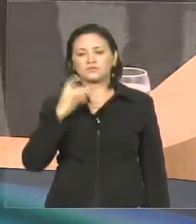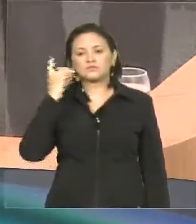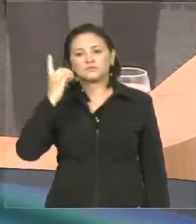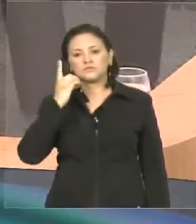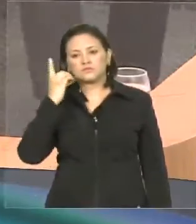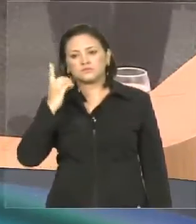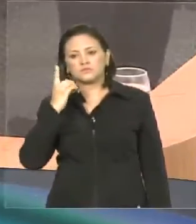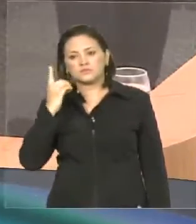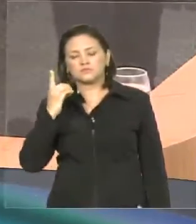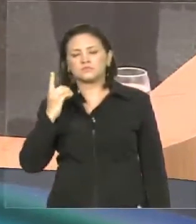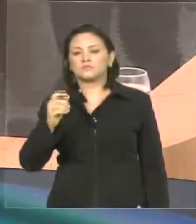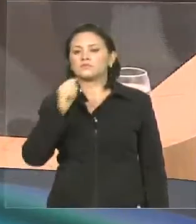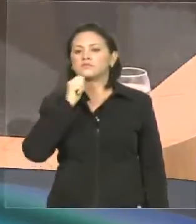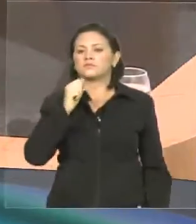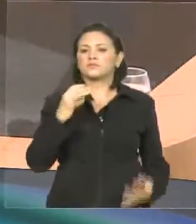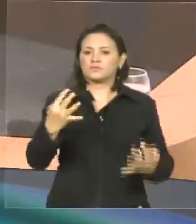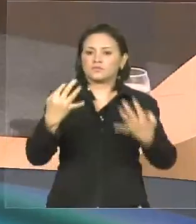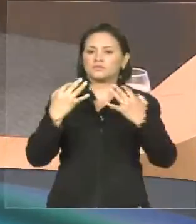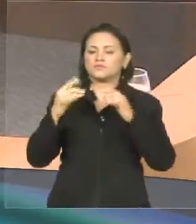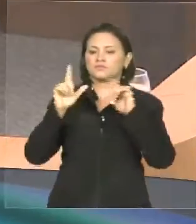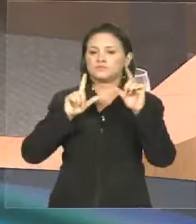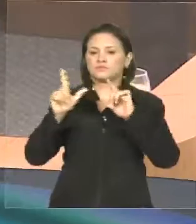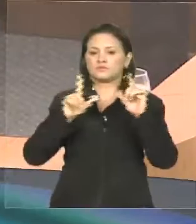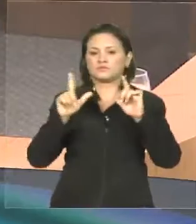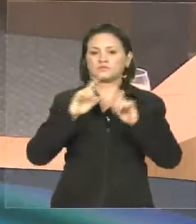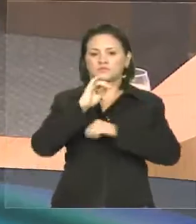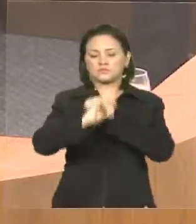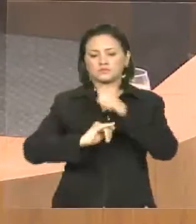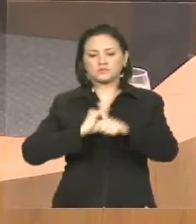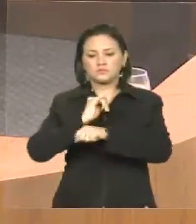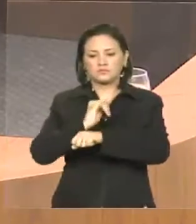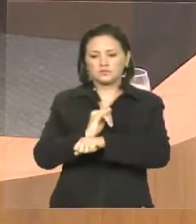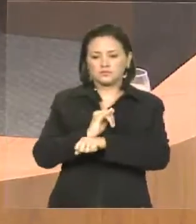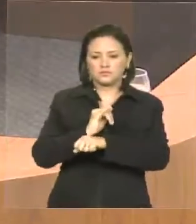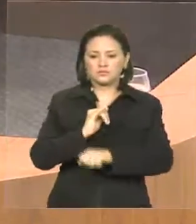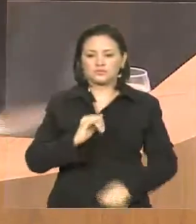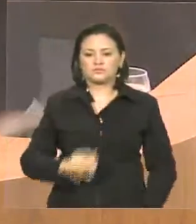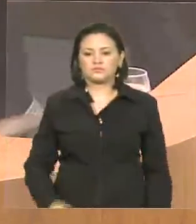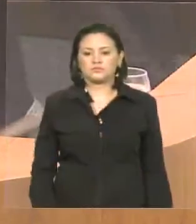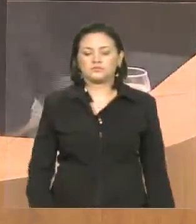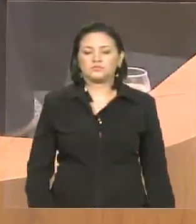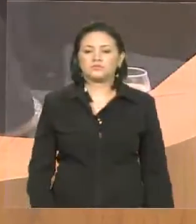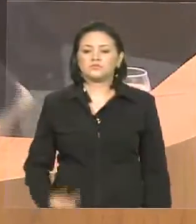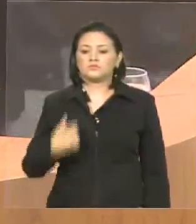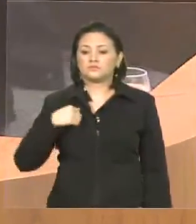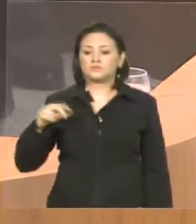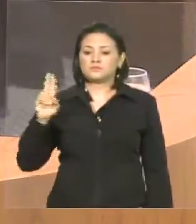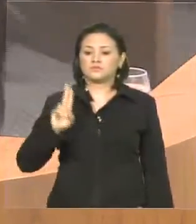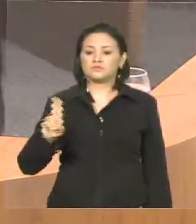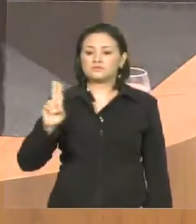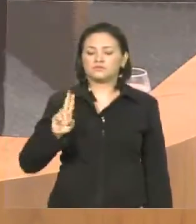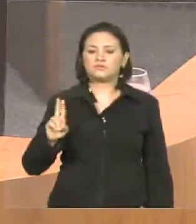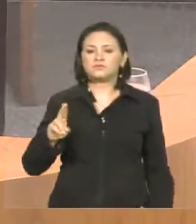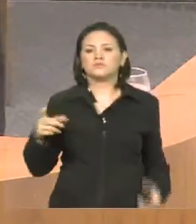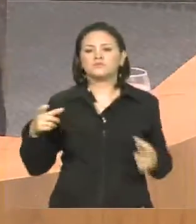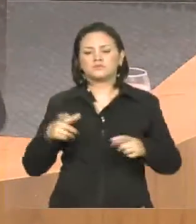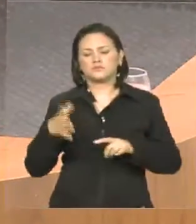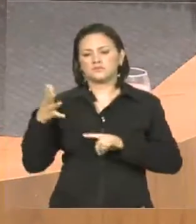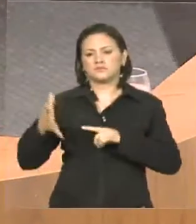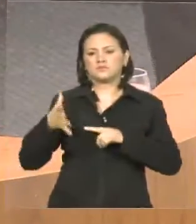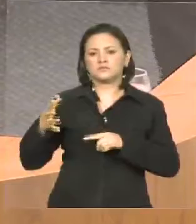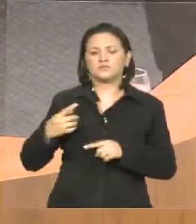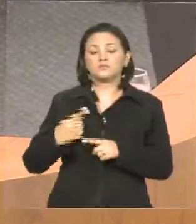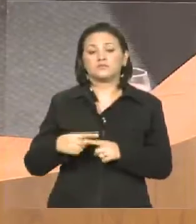jornalistas, aqueles que nos veem pela televisão e pela internet. Eu estou usando o pequeno expediente porque